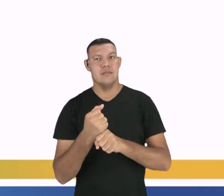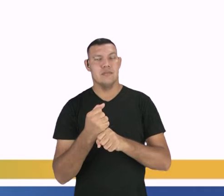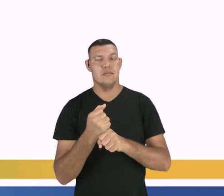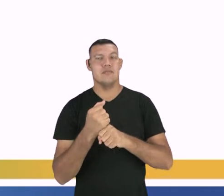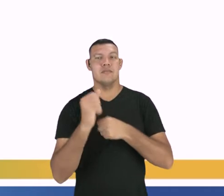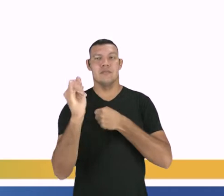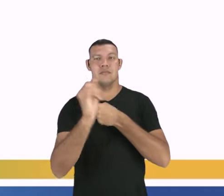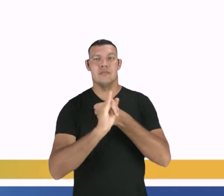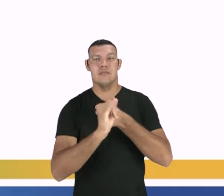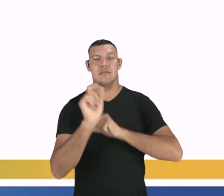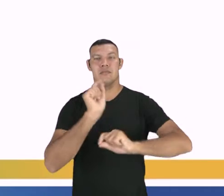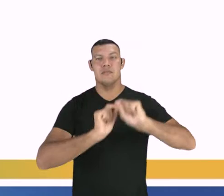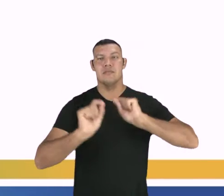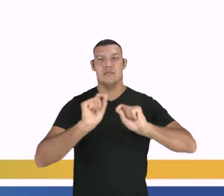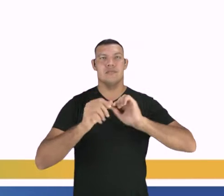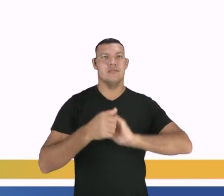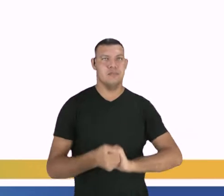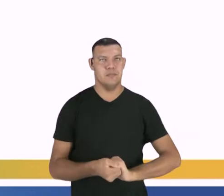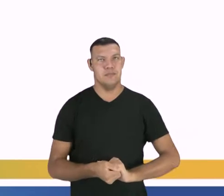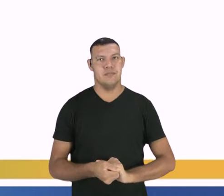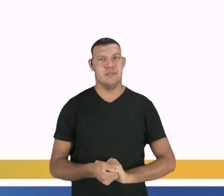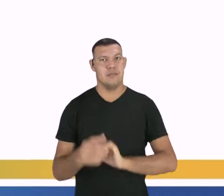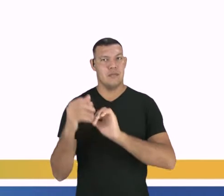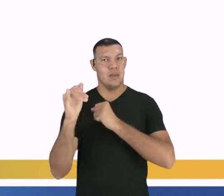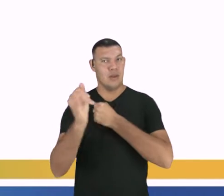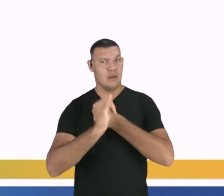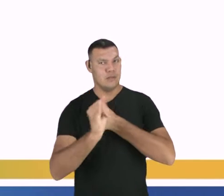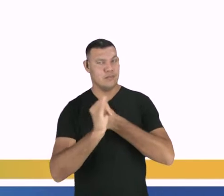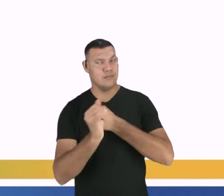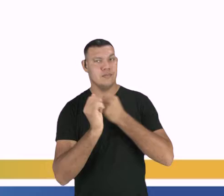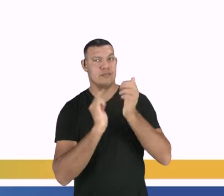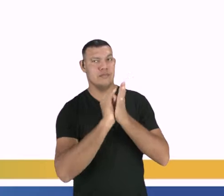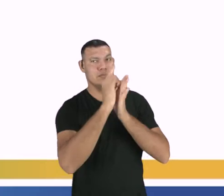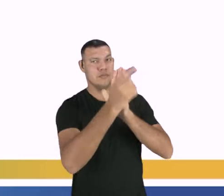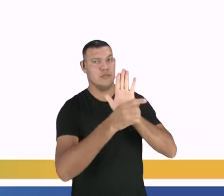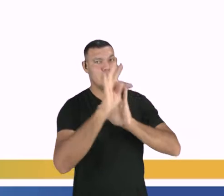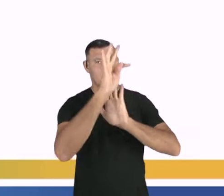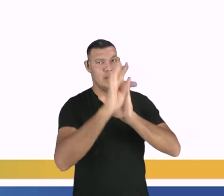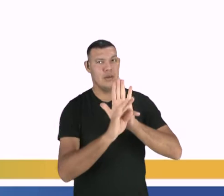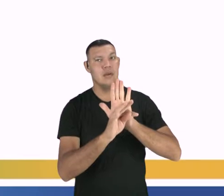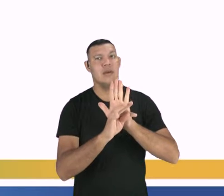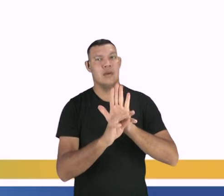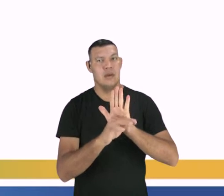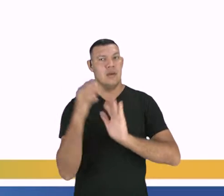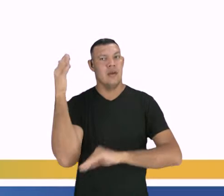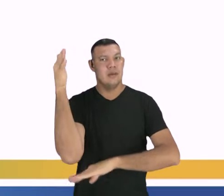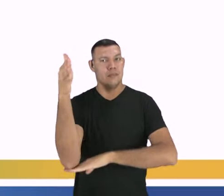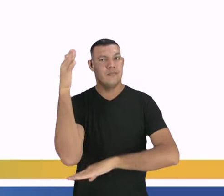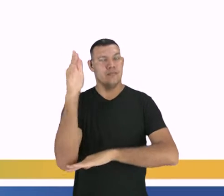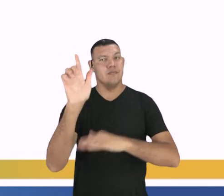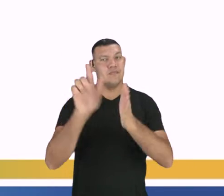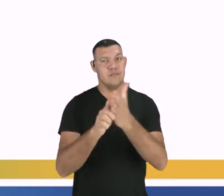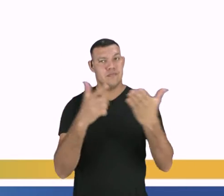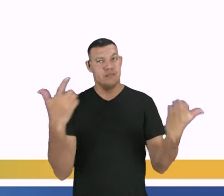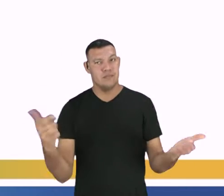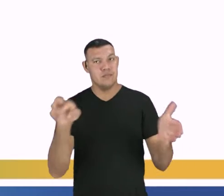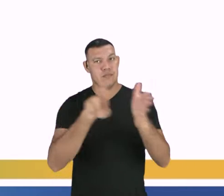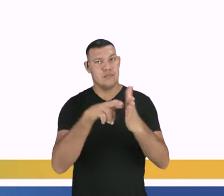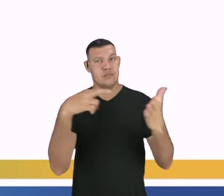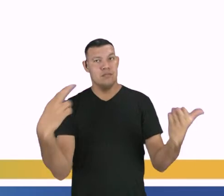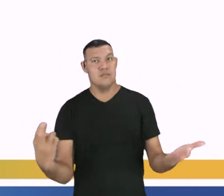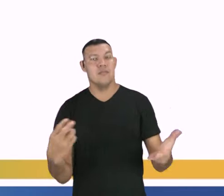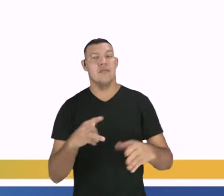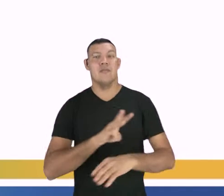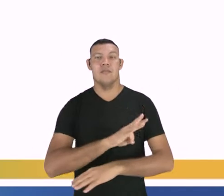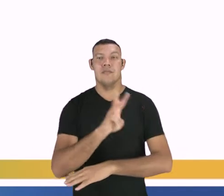crônica. A crônica é um gênero textual muito presente em jornais, revistas, portais de